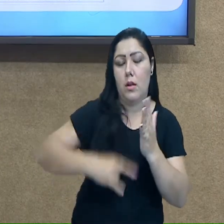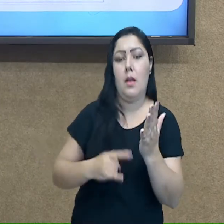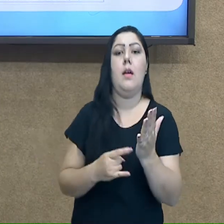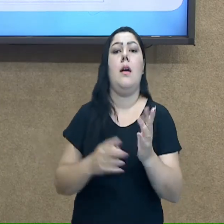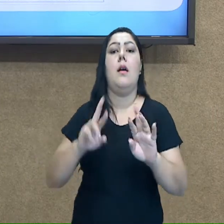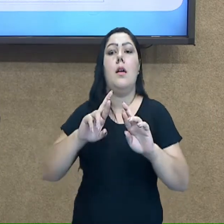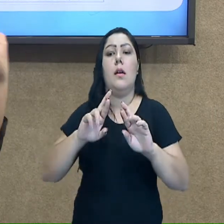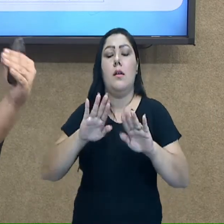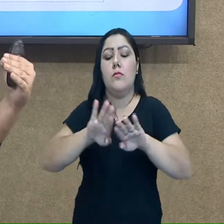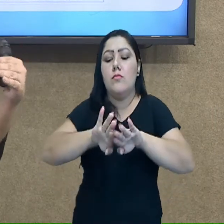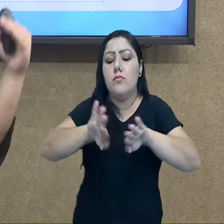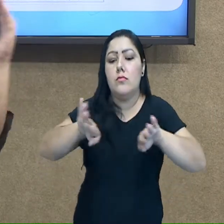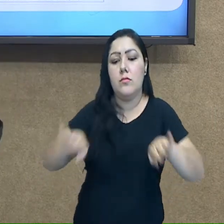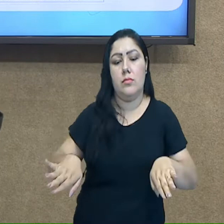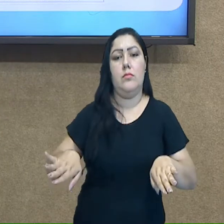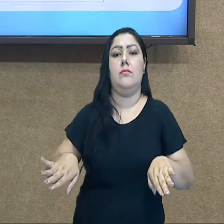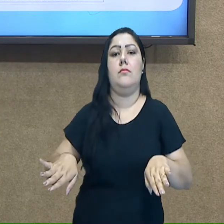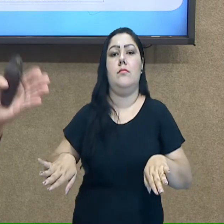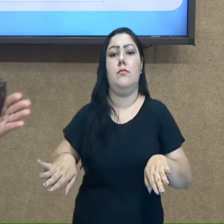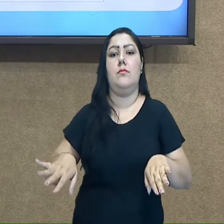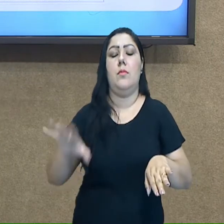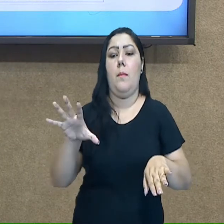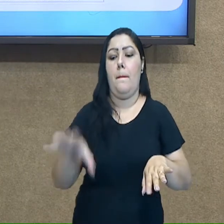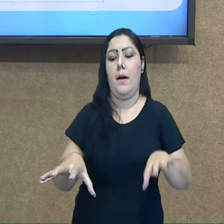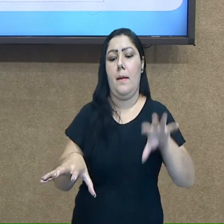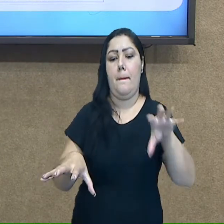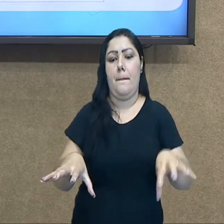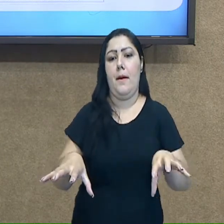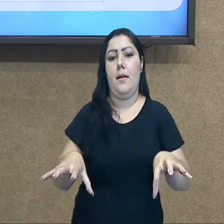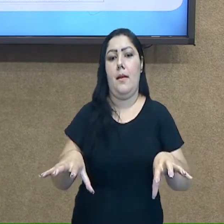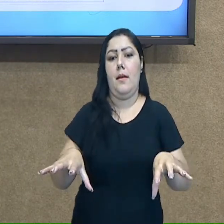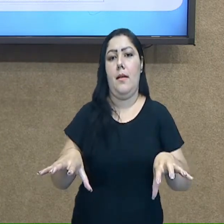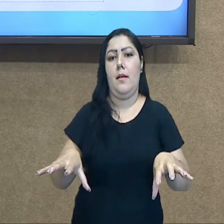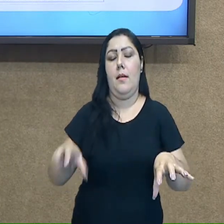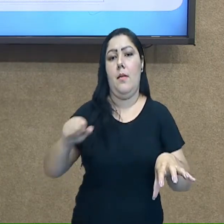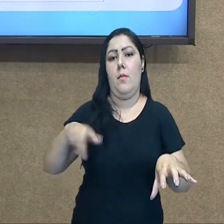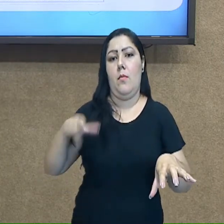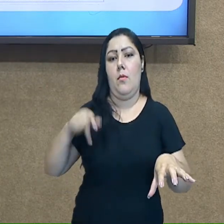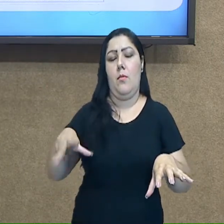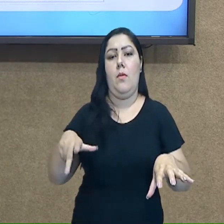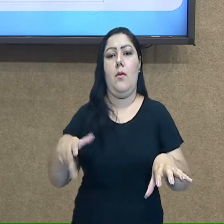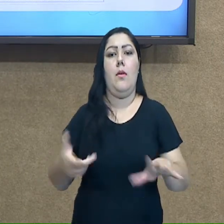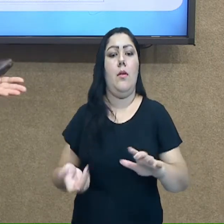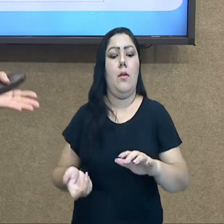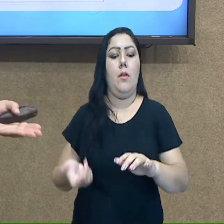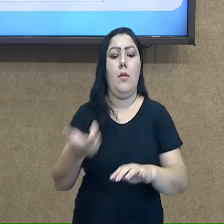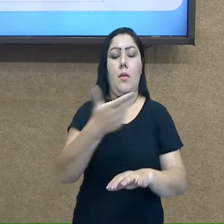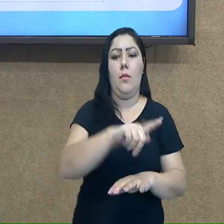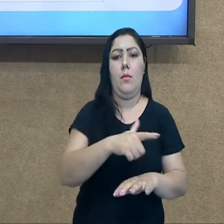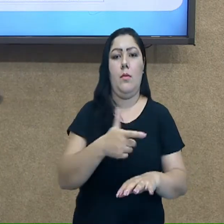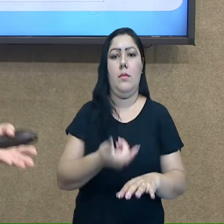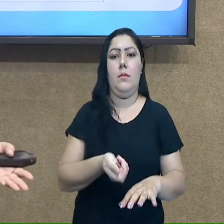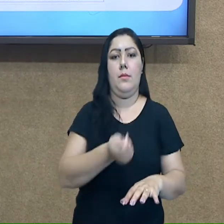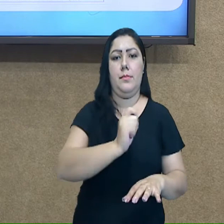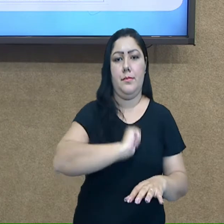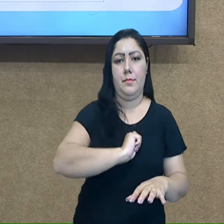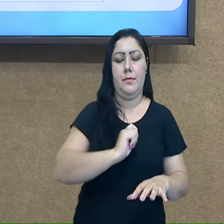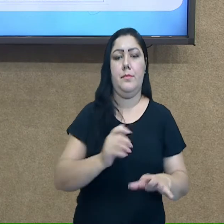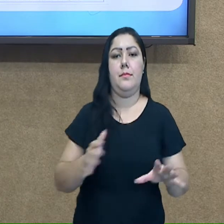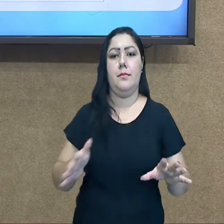esse território descoberto, em duas partes, uma para Portugal e a outra para